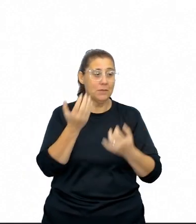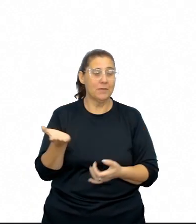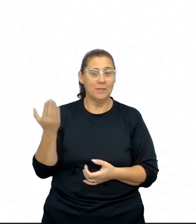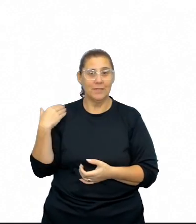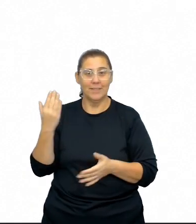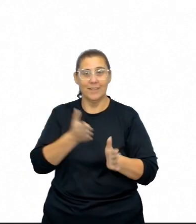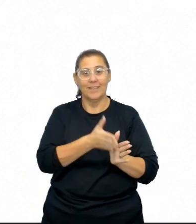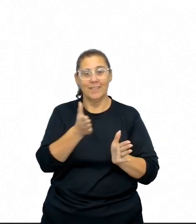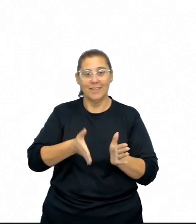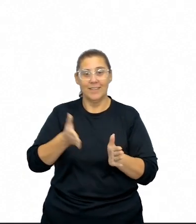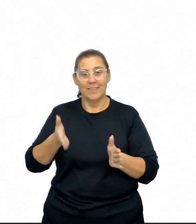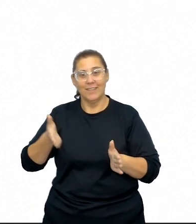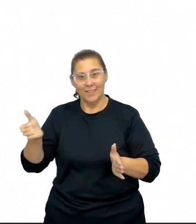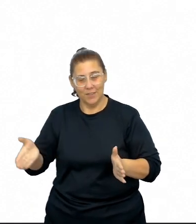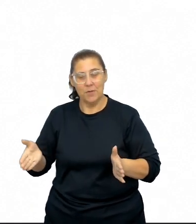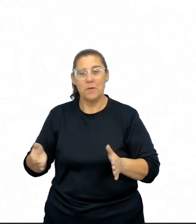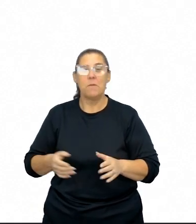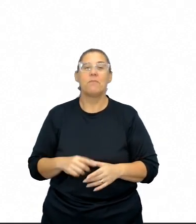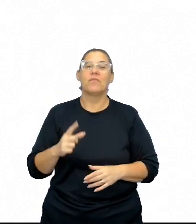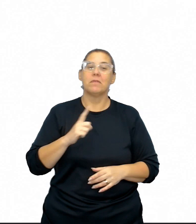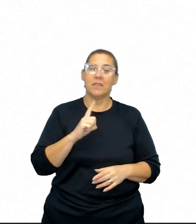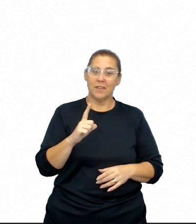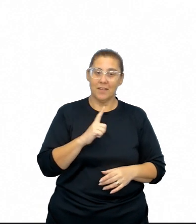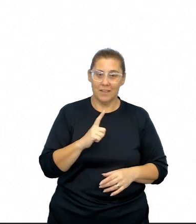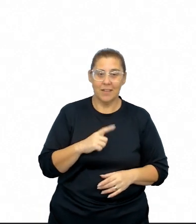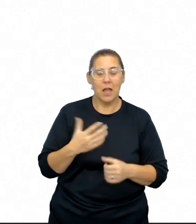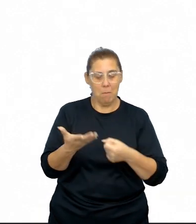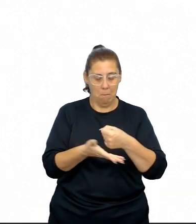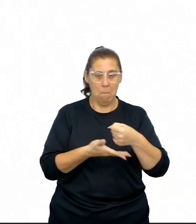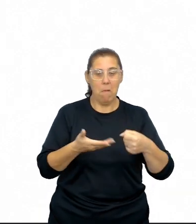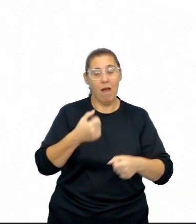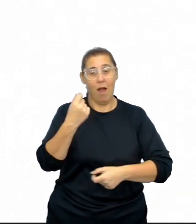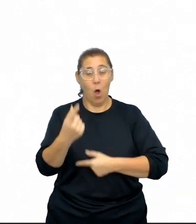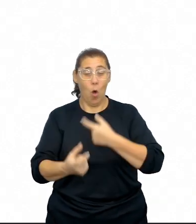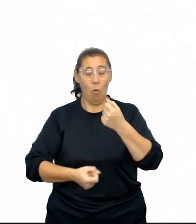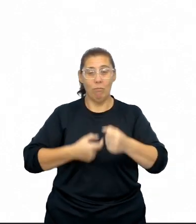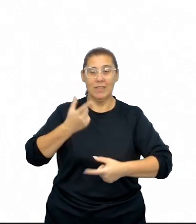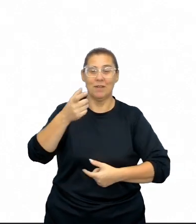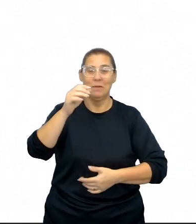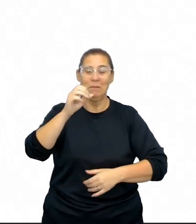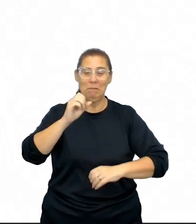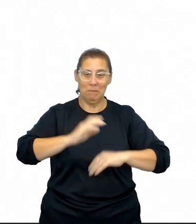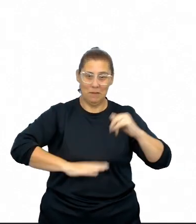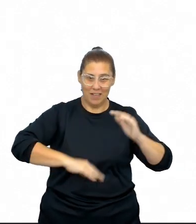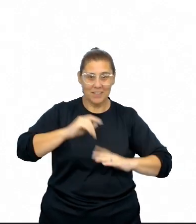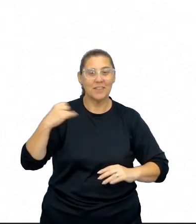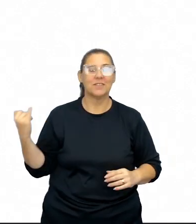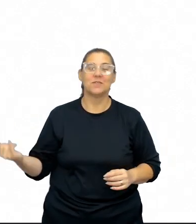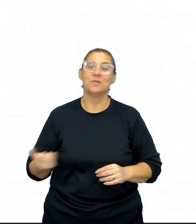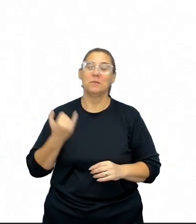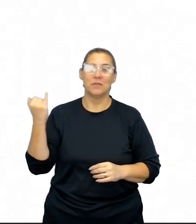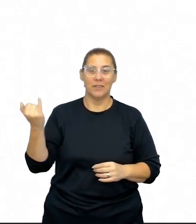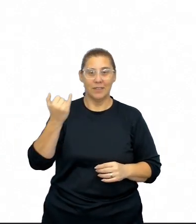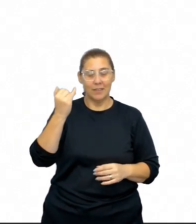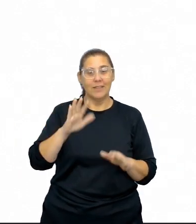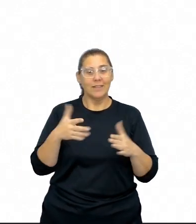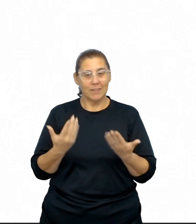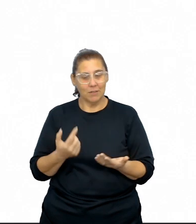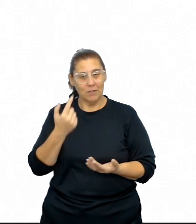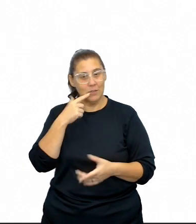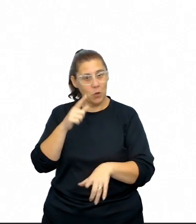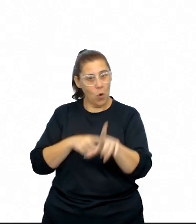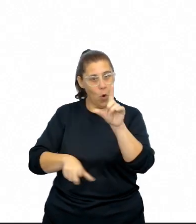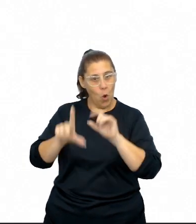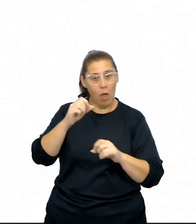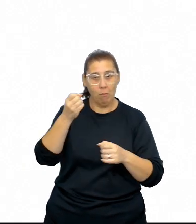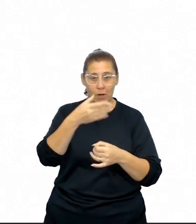as sequências elas foram elaboradas tendo como base algumas habilidades essenciais. Então, nós separamos aqui,